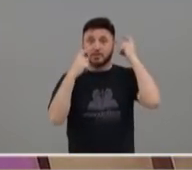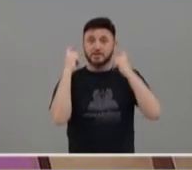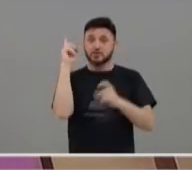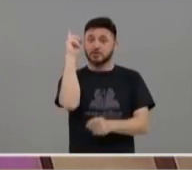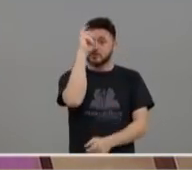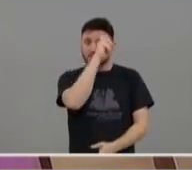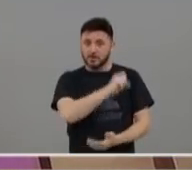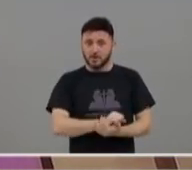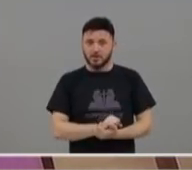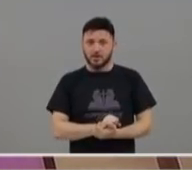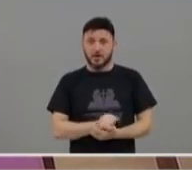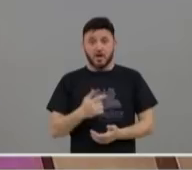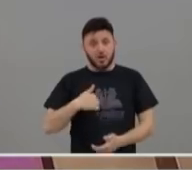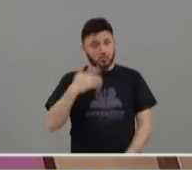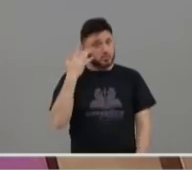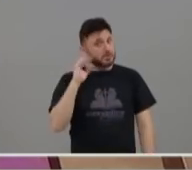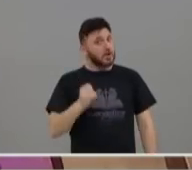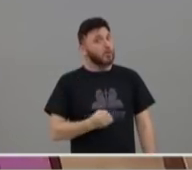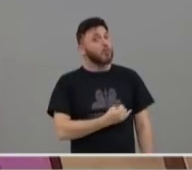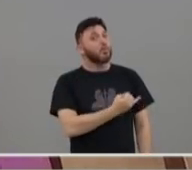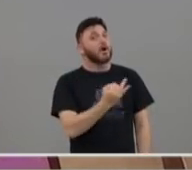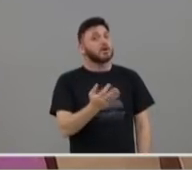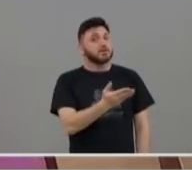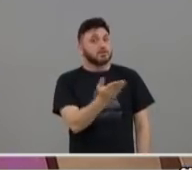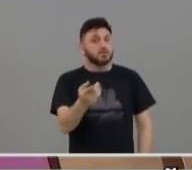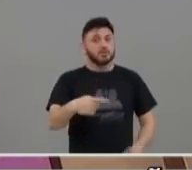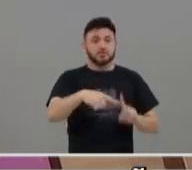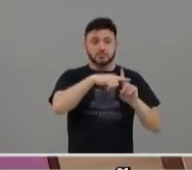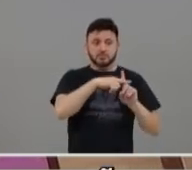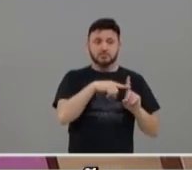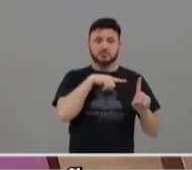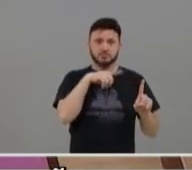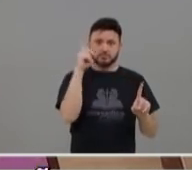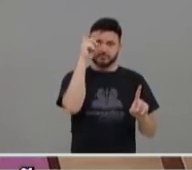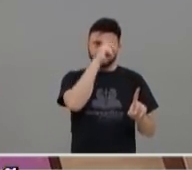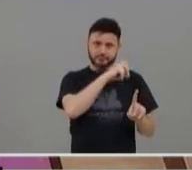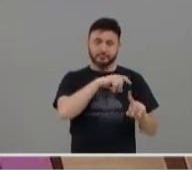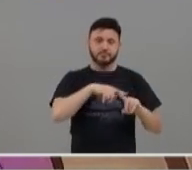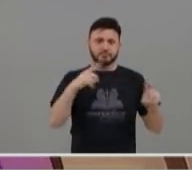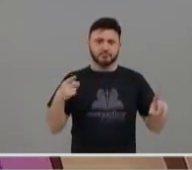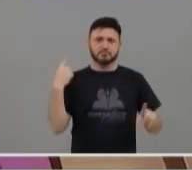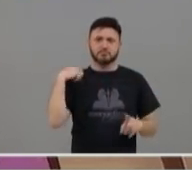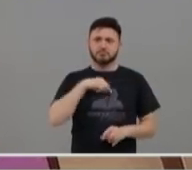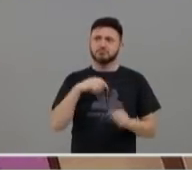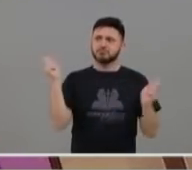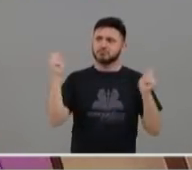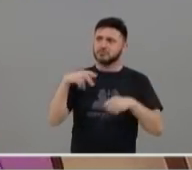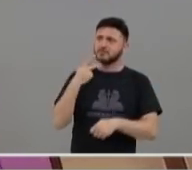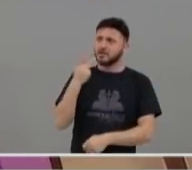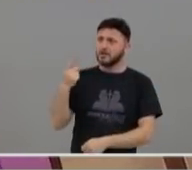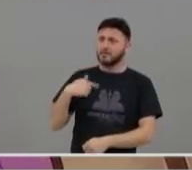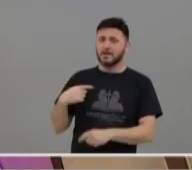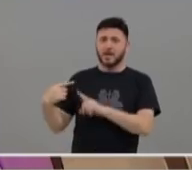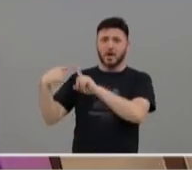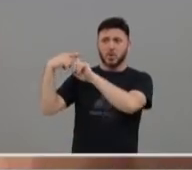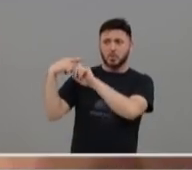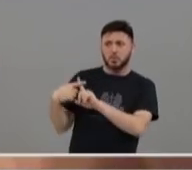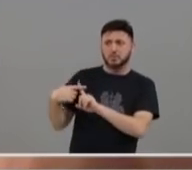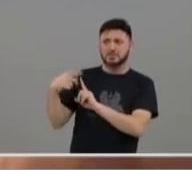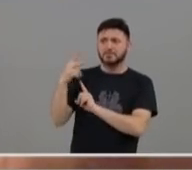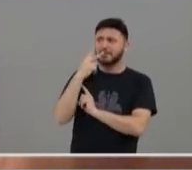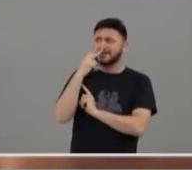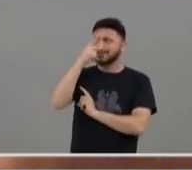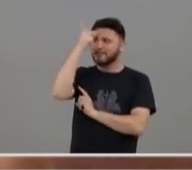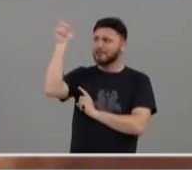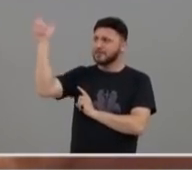cruzes, mas eu sei que Ele pode aliviar toda a dor. Você pode até dizer: Padre, a minha cruz é o fulano de tal, a